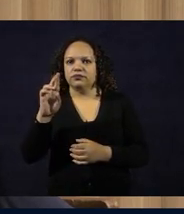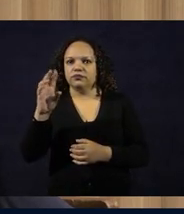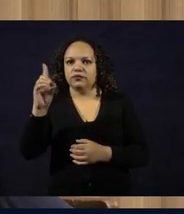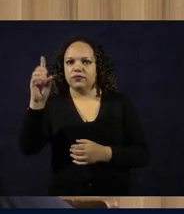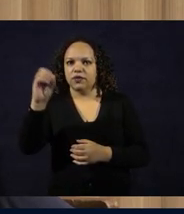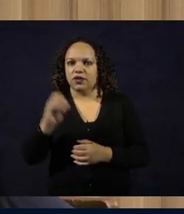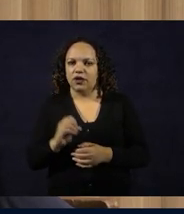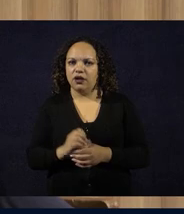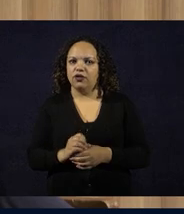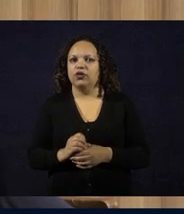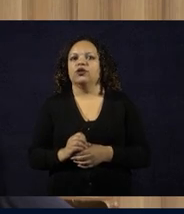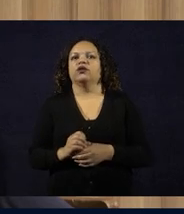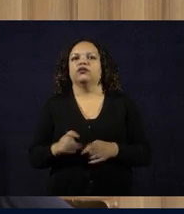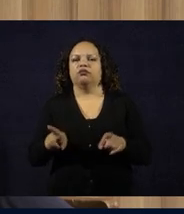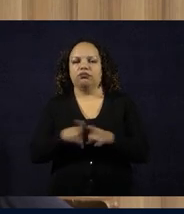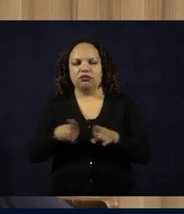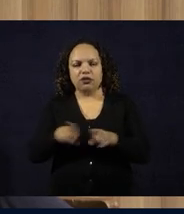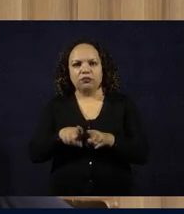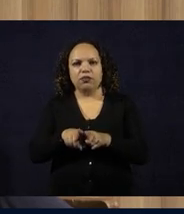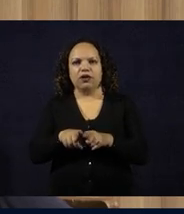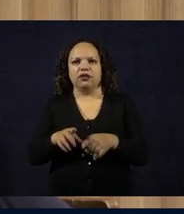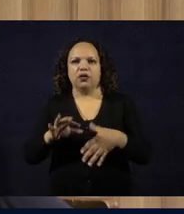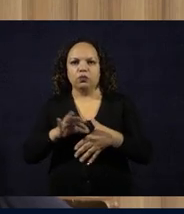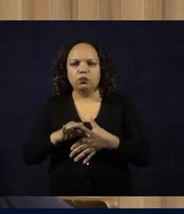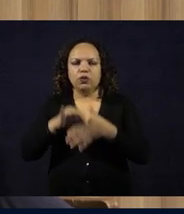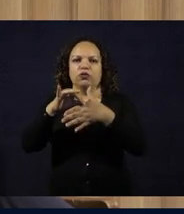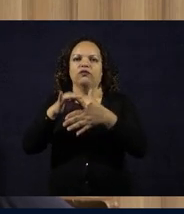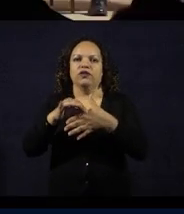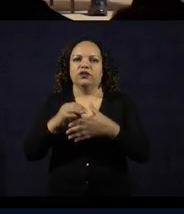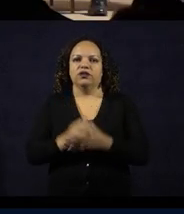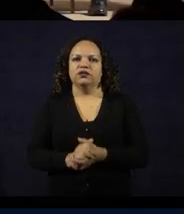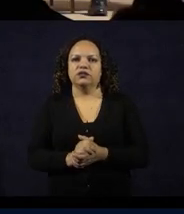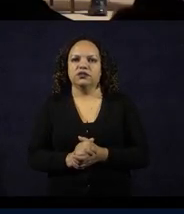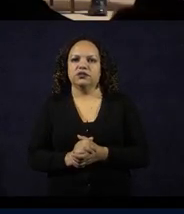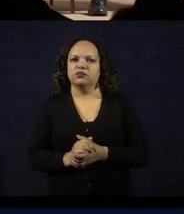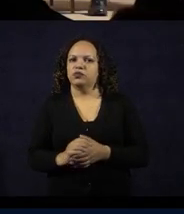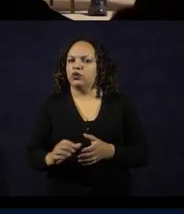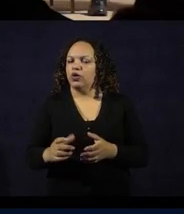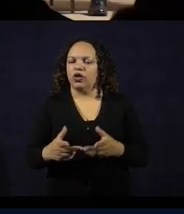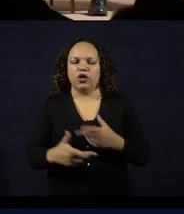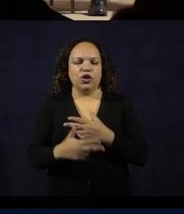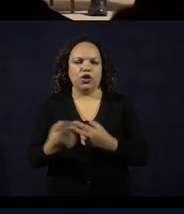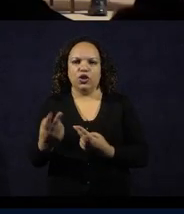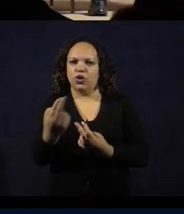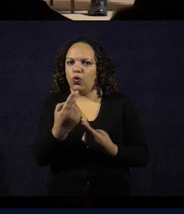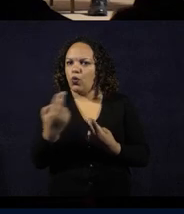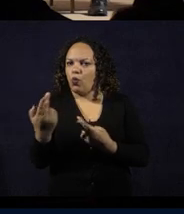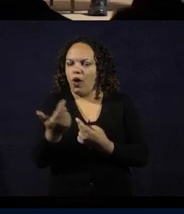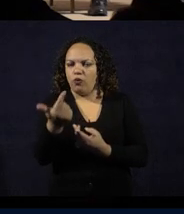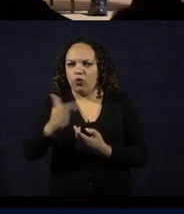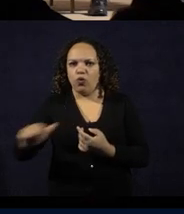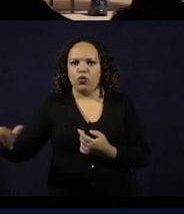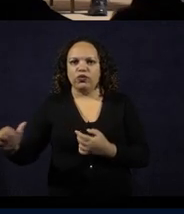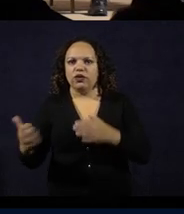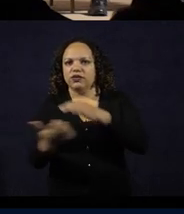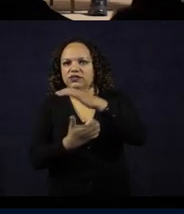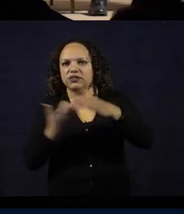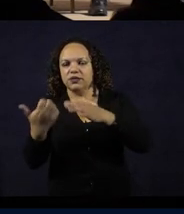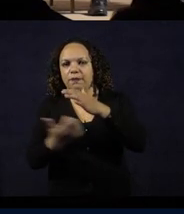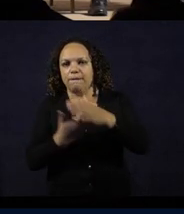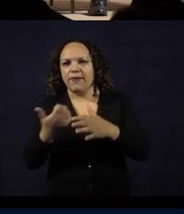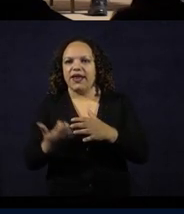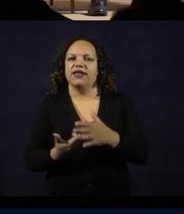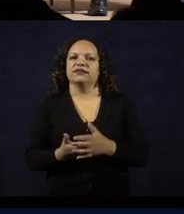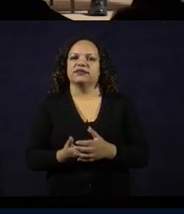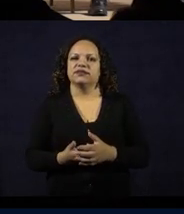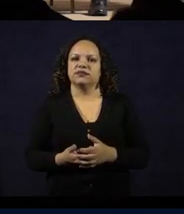independente não ser listada Mas tem uma governança qual as empresas listadas mas eu acho que nós aqui né Ivo até